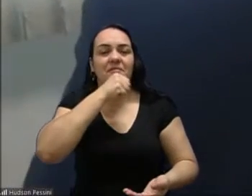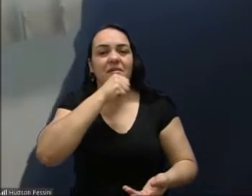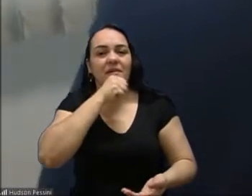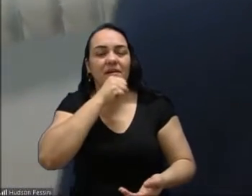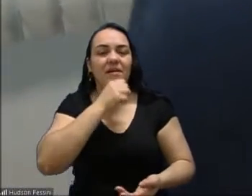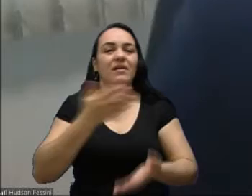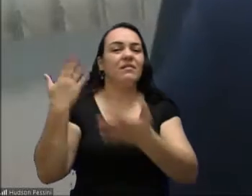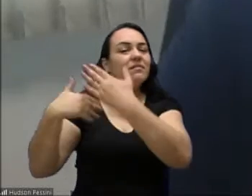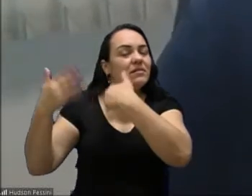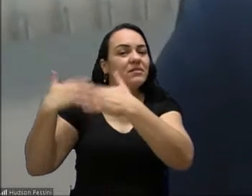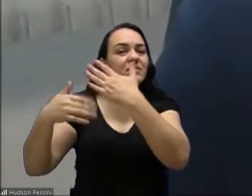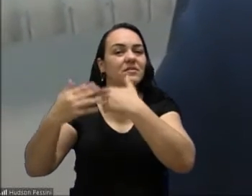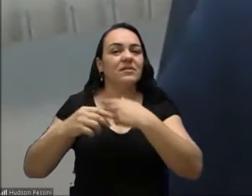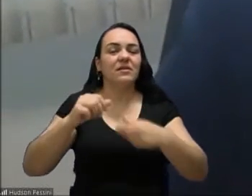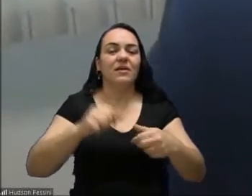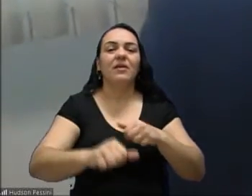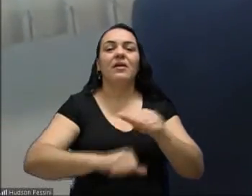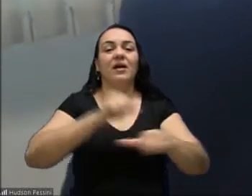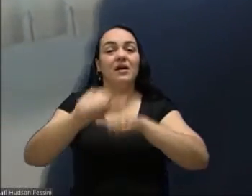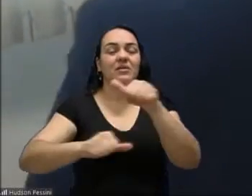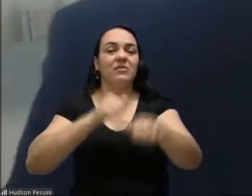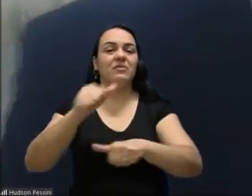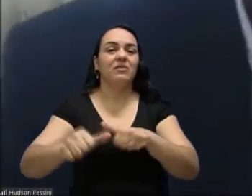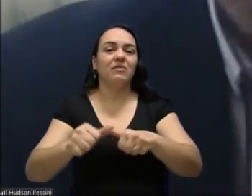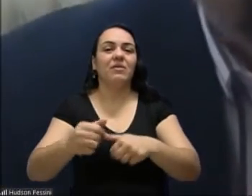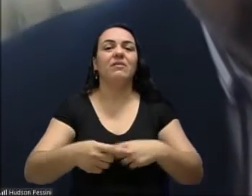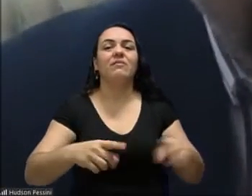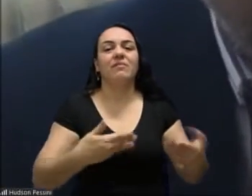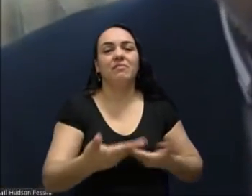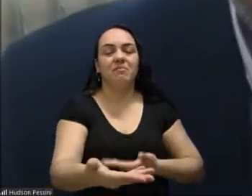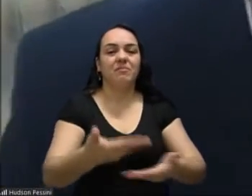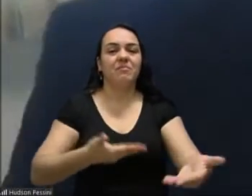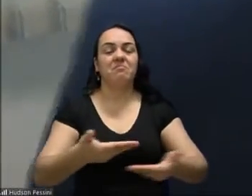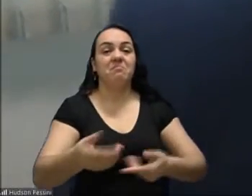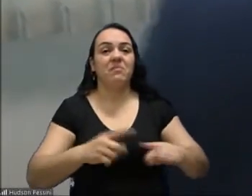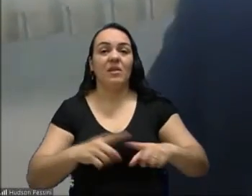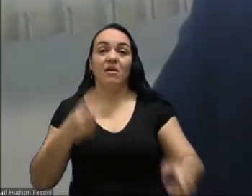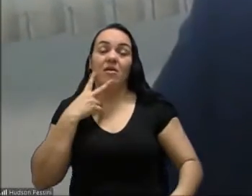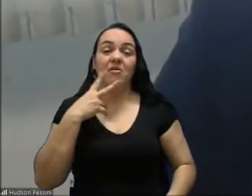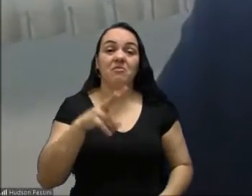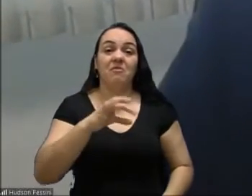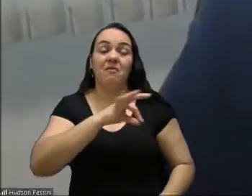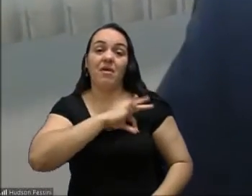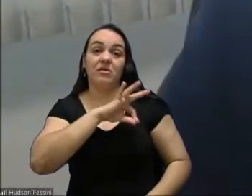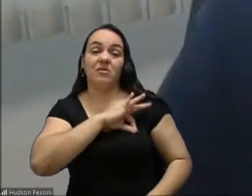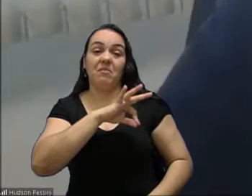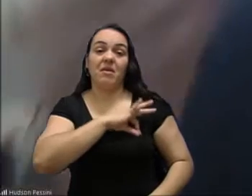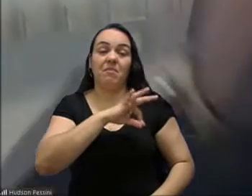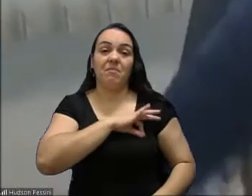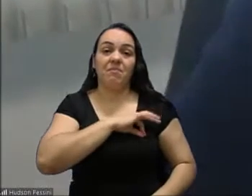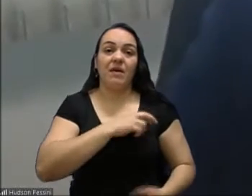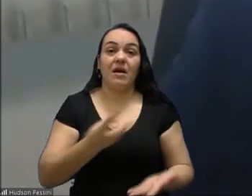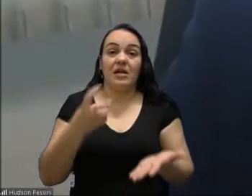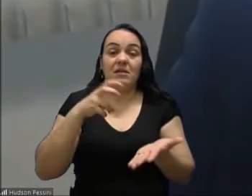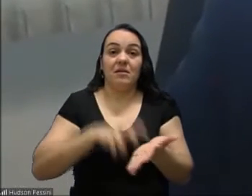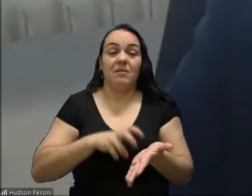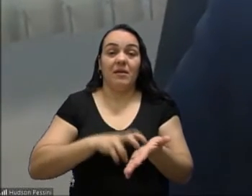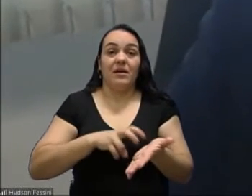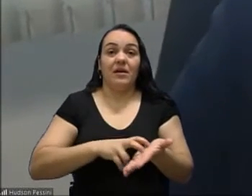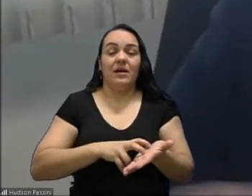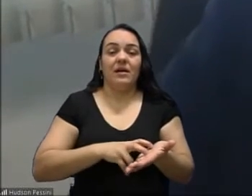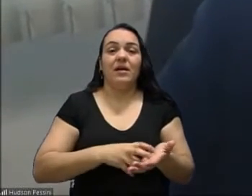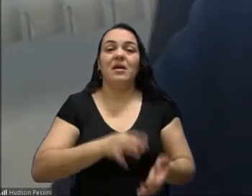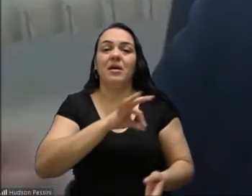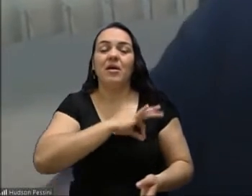coisa. Eu acompanho hoje a Feira da Barganha nas operações policiais, que acontecem geralmente pela manhã do lado de fora da Feira da